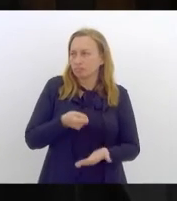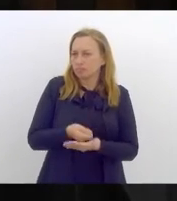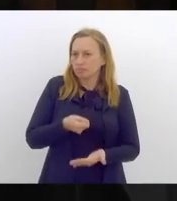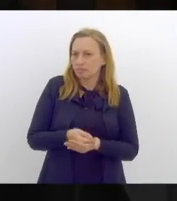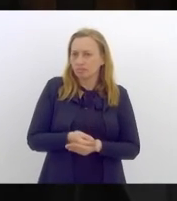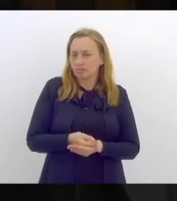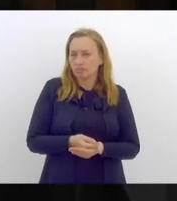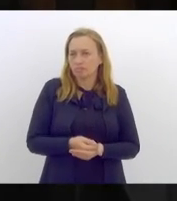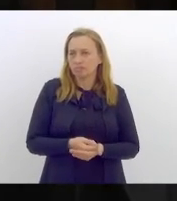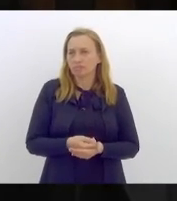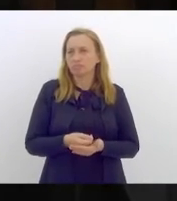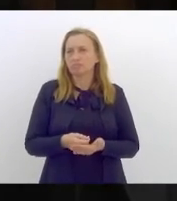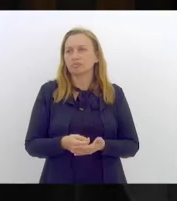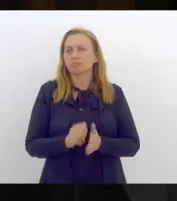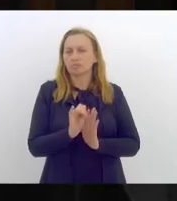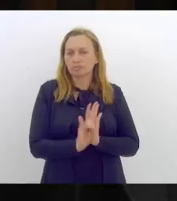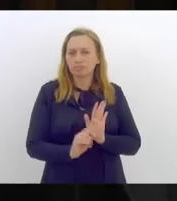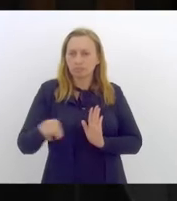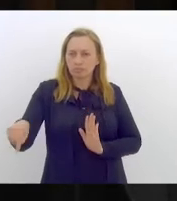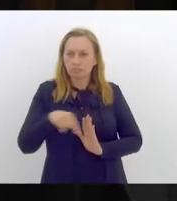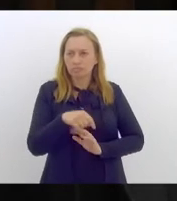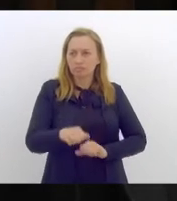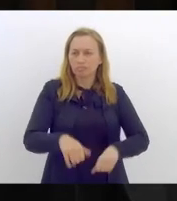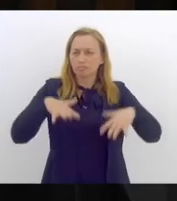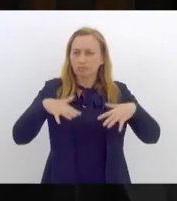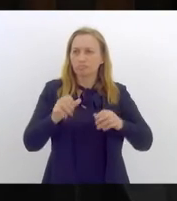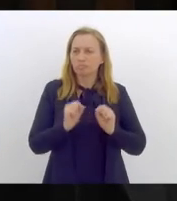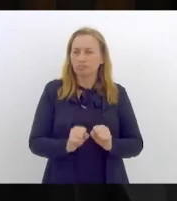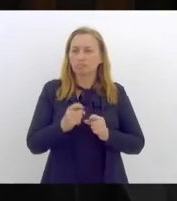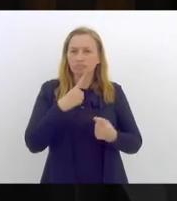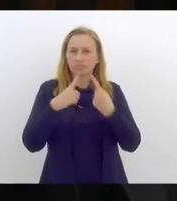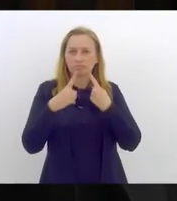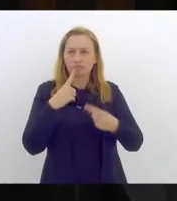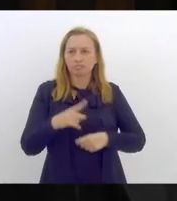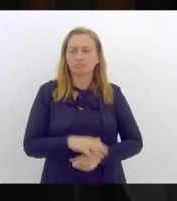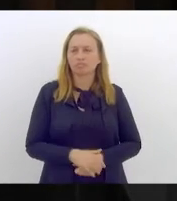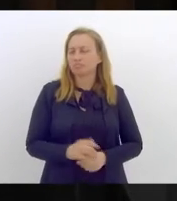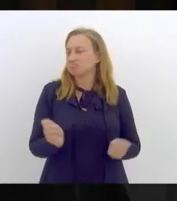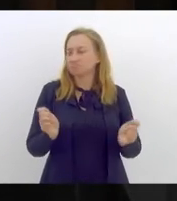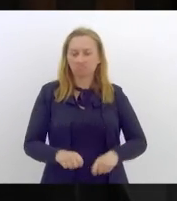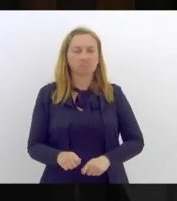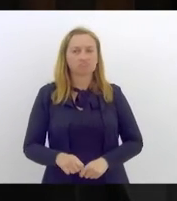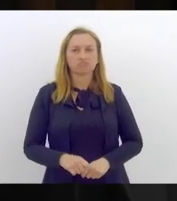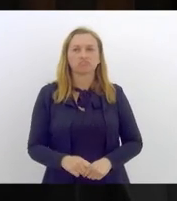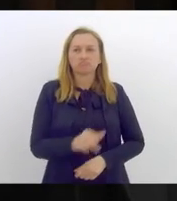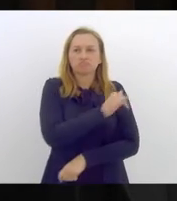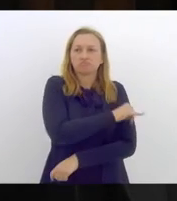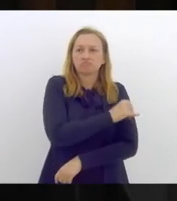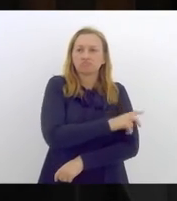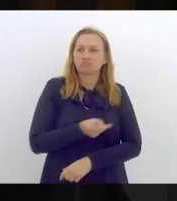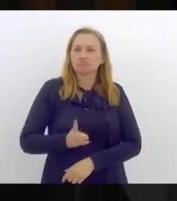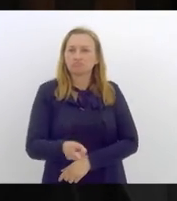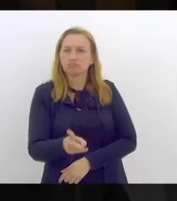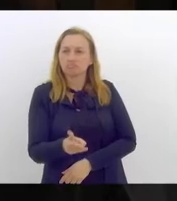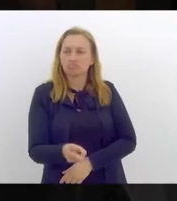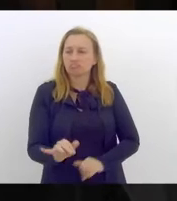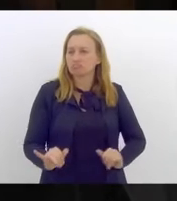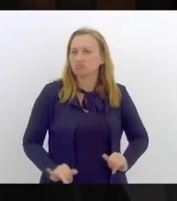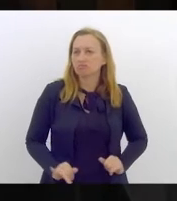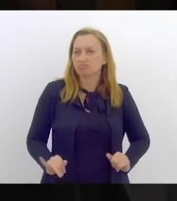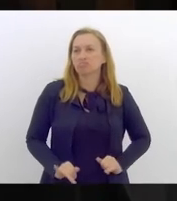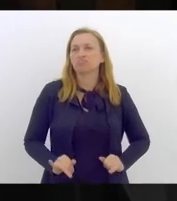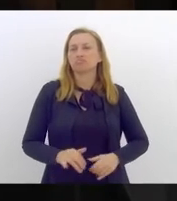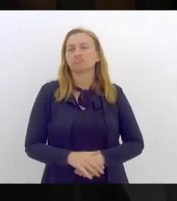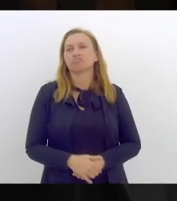né, que esse relatório venha a plenário para a gente poder enfrentar esse debate. Não dá para o Rio de Janeiro continuar sangrando,